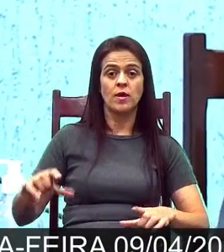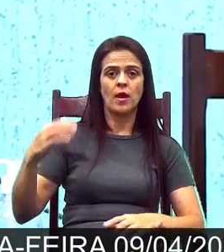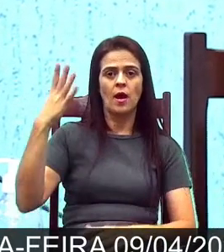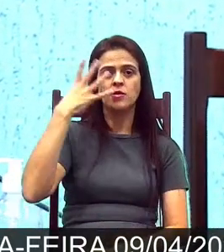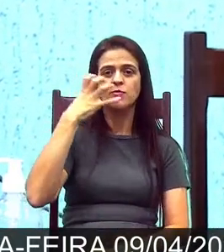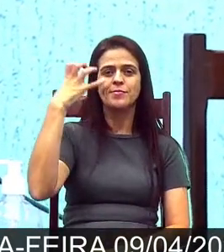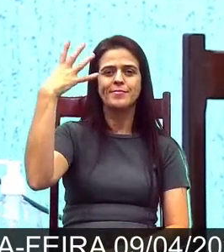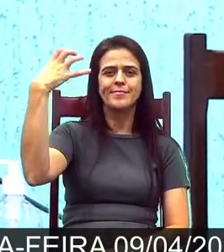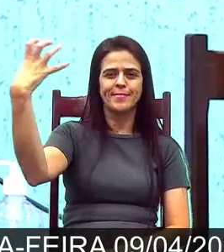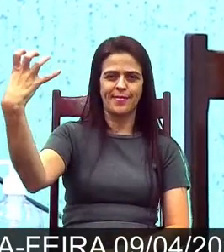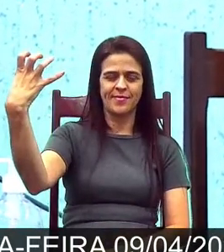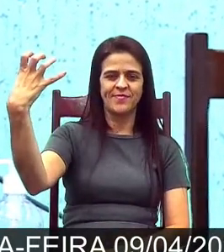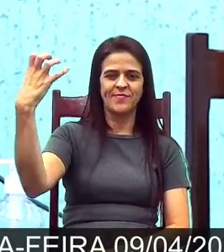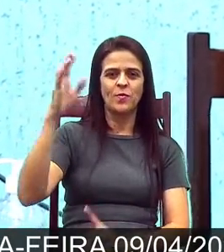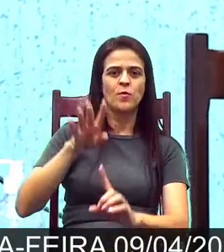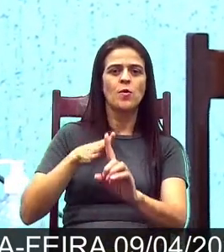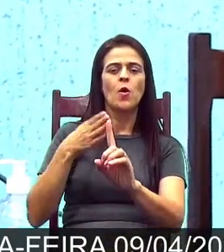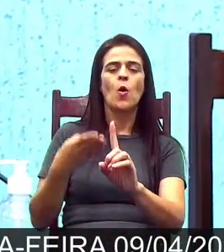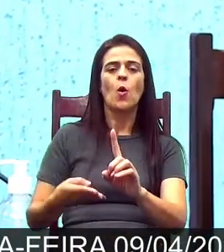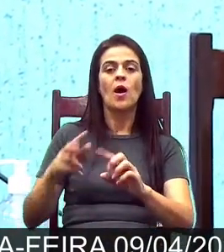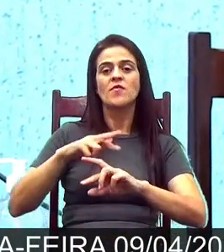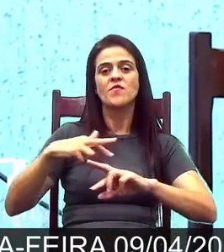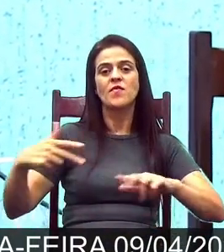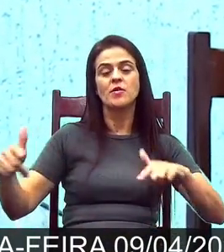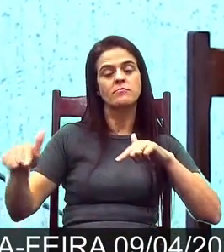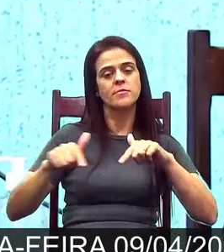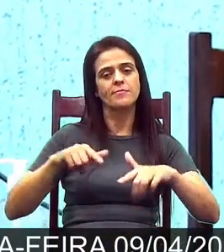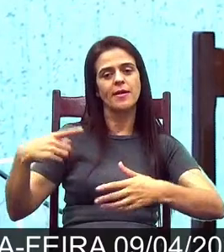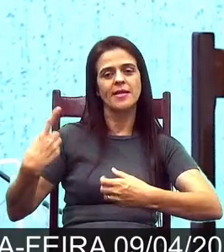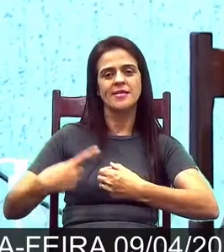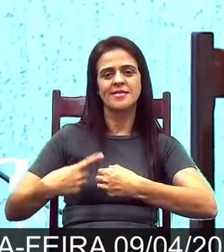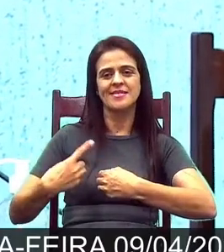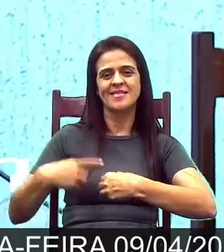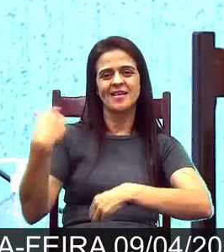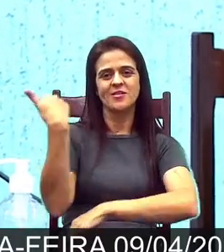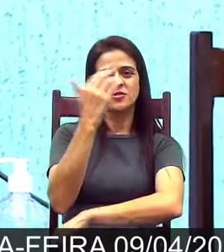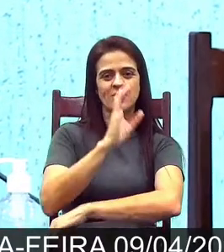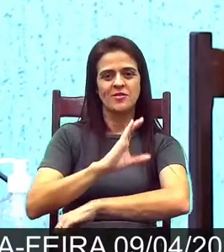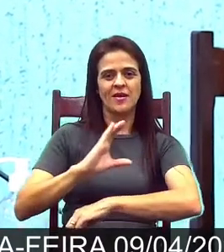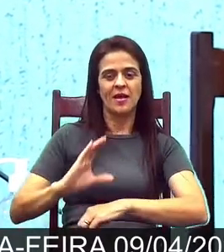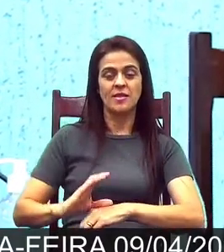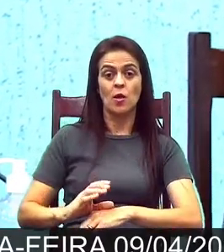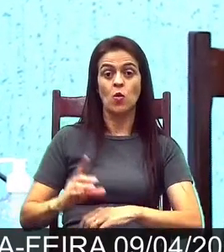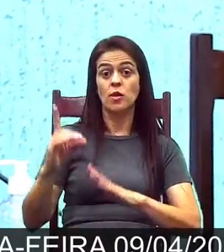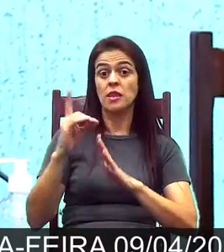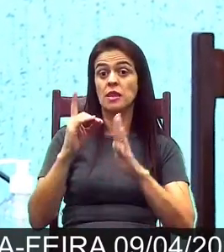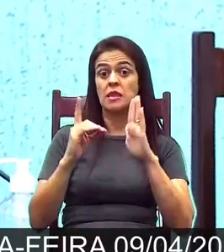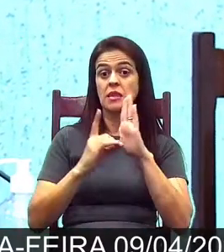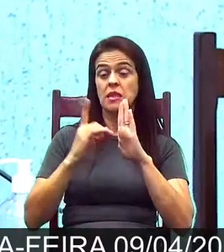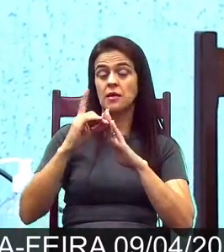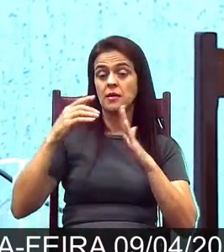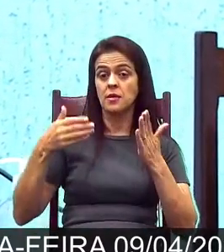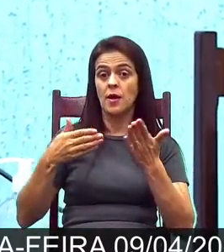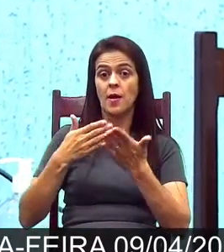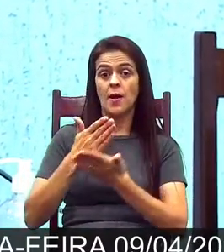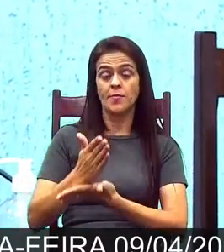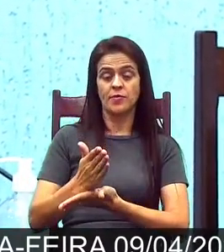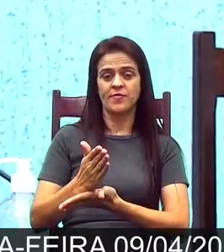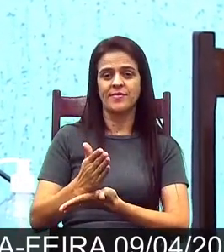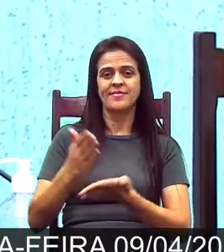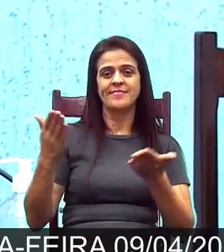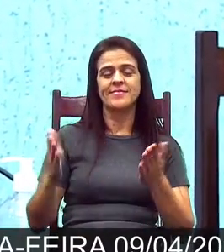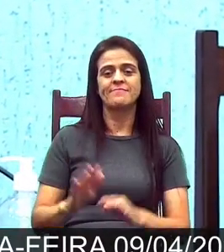em reconhecimento aos relevantes serviços prestados no município de Catalão. Artigo 2º. Este decreto entra em vigor na data de sua publicação, revogando disposições em